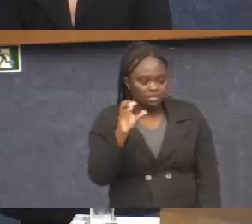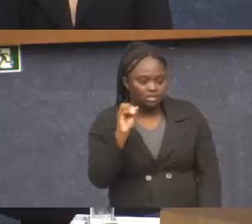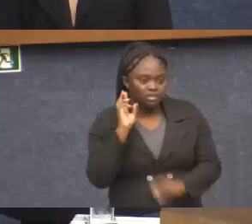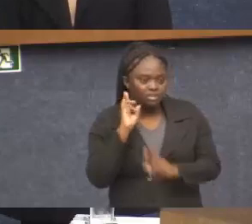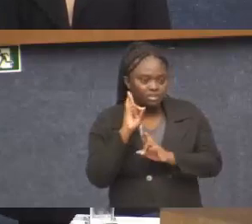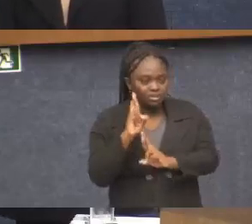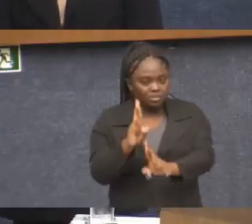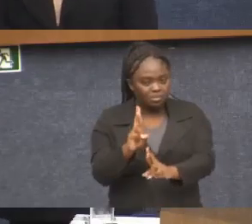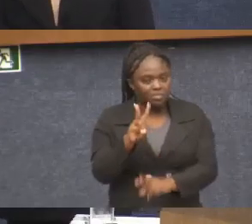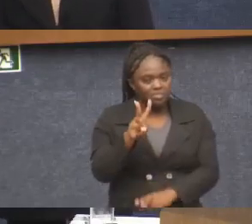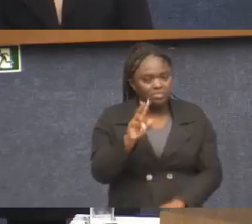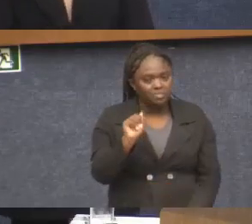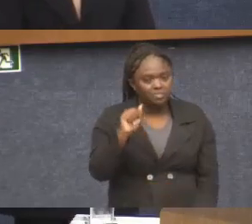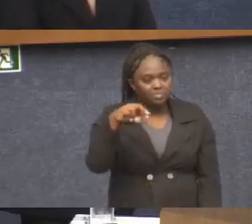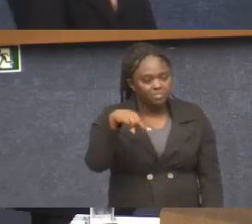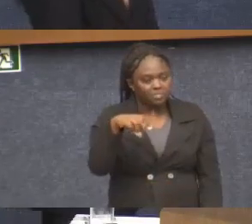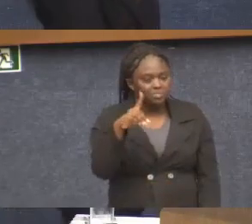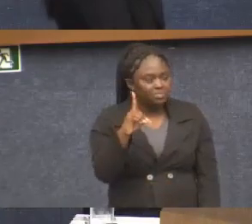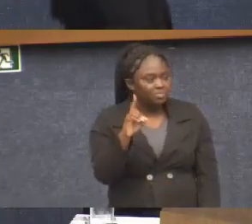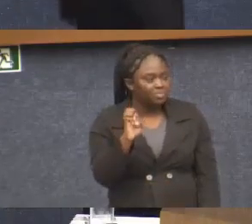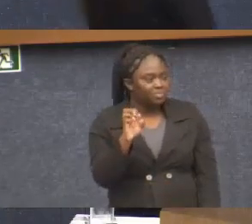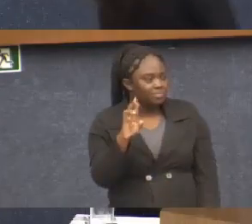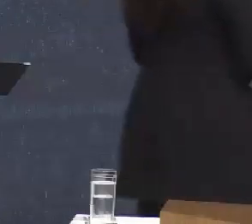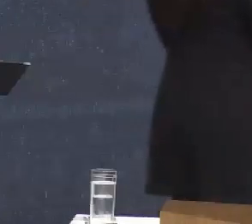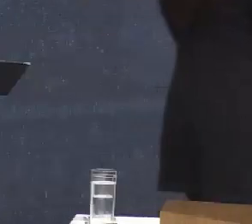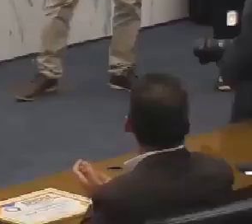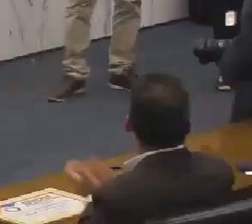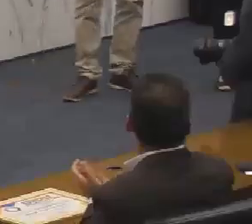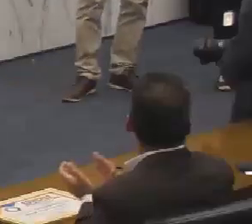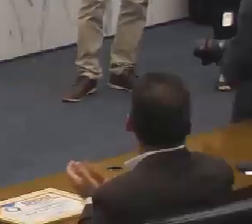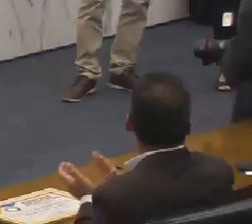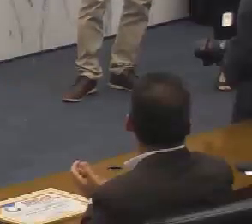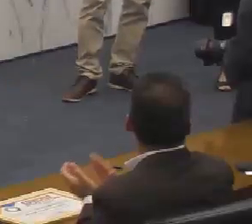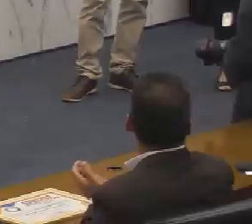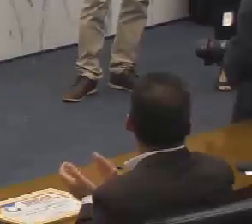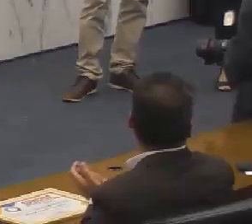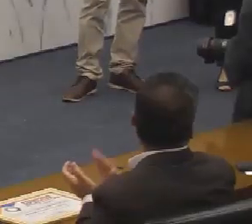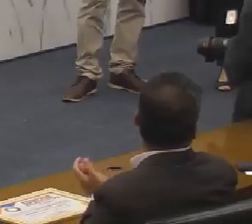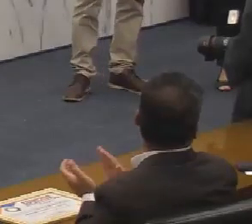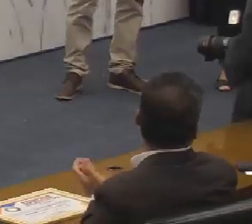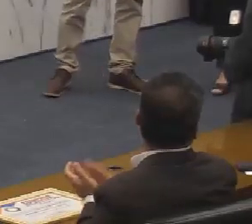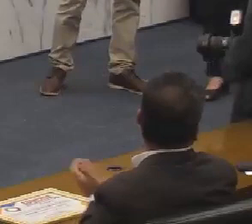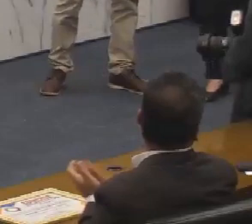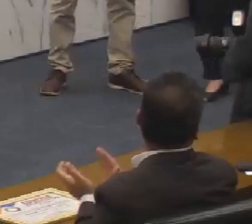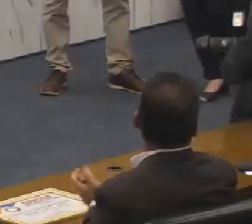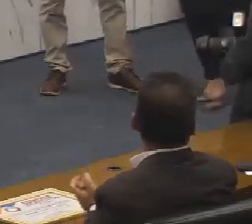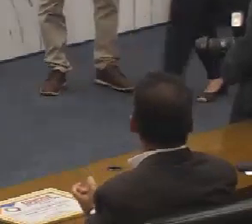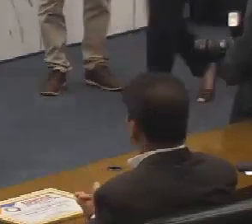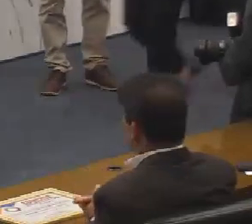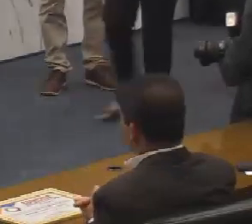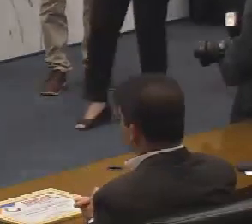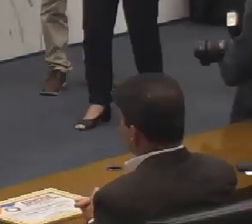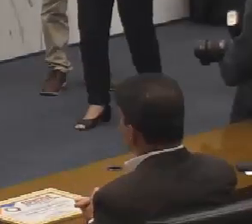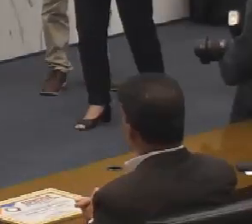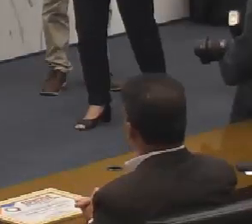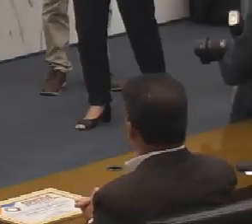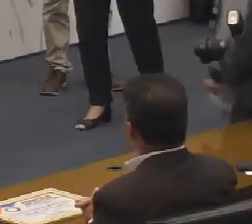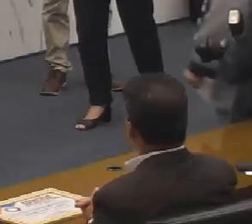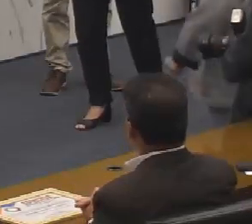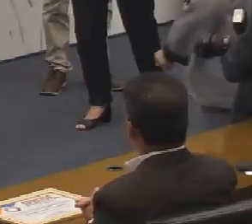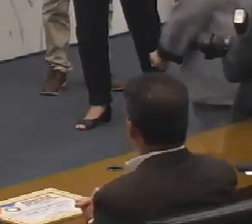Jaime Ferreira. Você pode se arranhar se o bem e o mal existem. Você